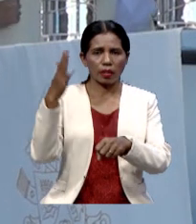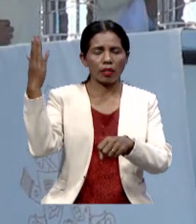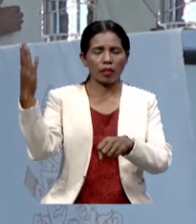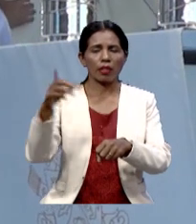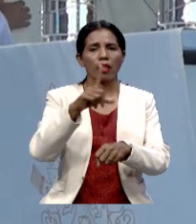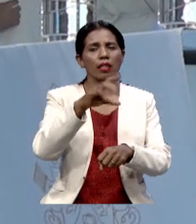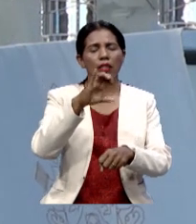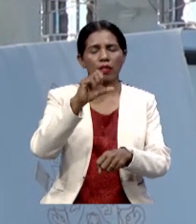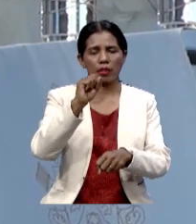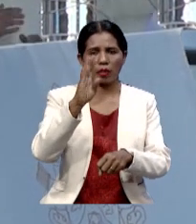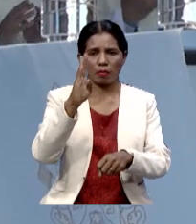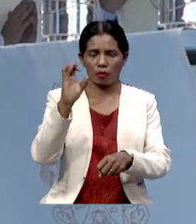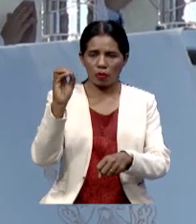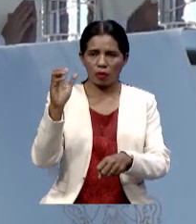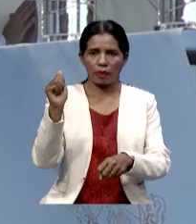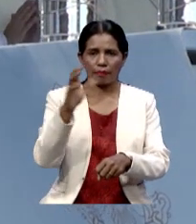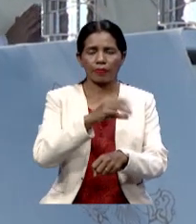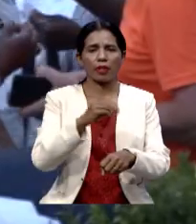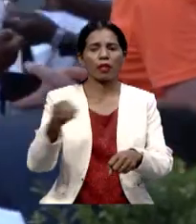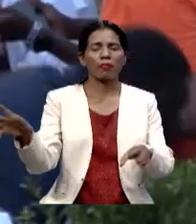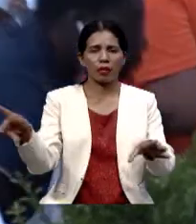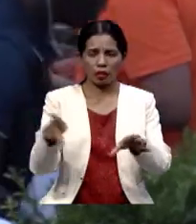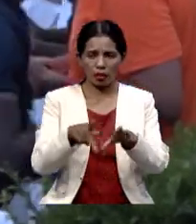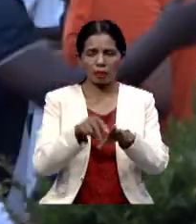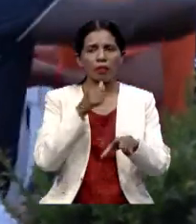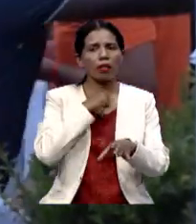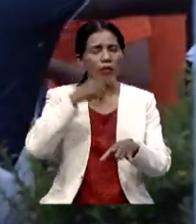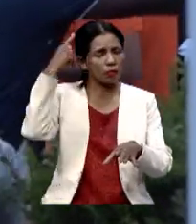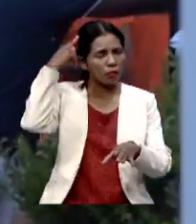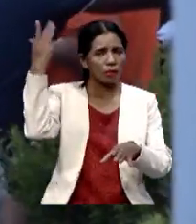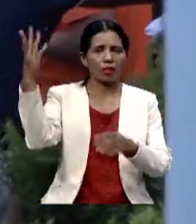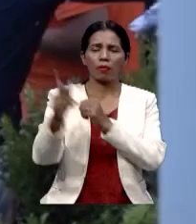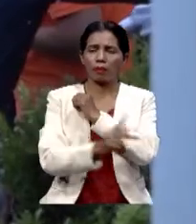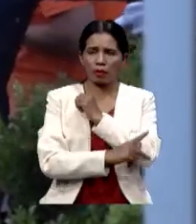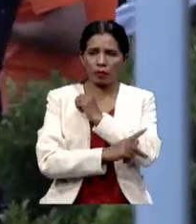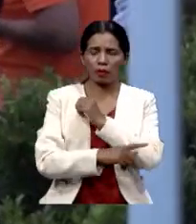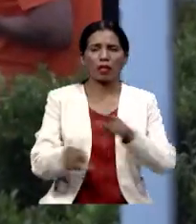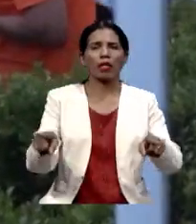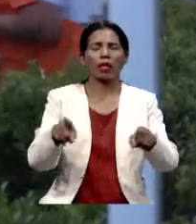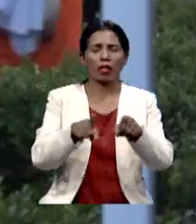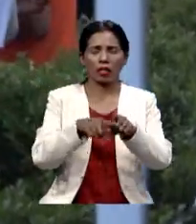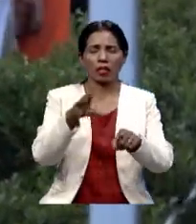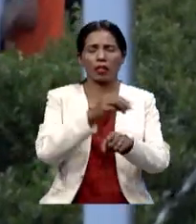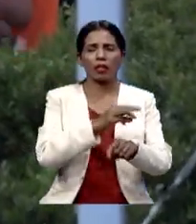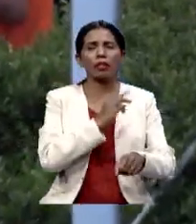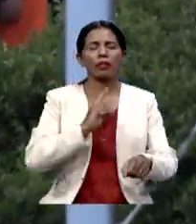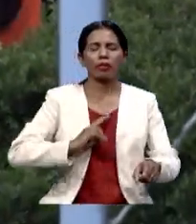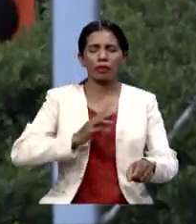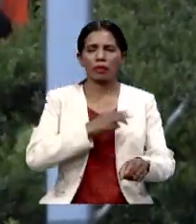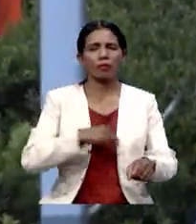a homilia Dom Manuel Clemente considera a presença Papa Francisco Ninho em Portugal, a nessa na enfeita de visita para Santa